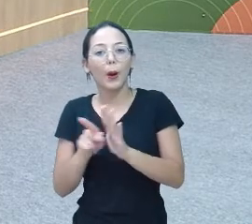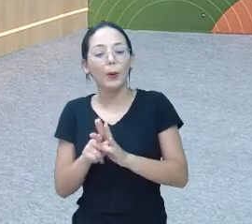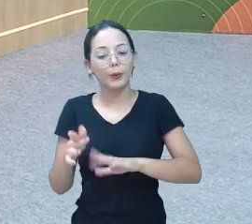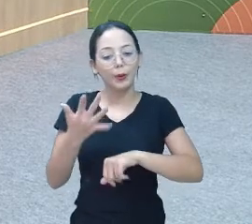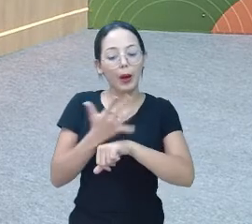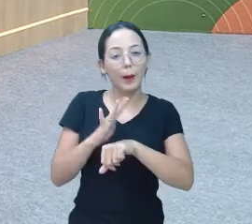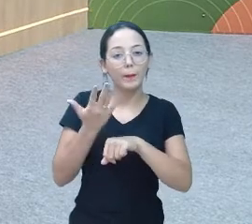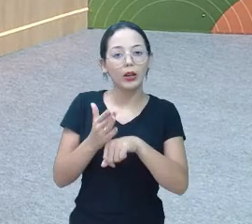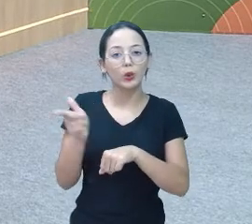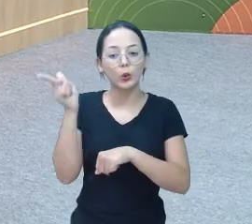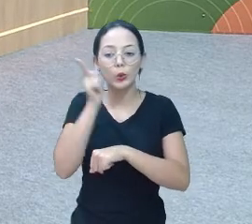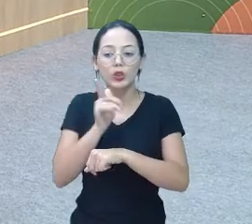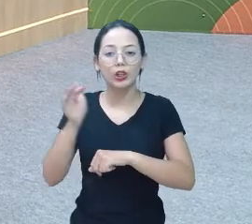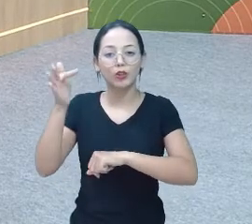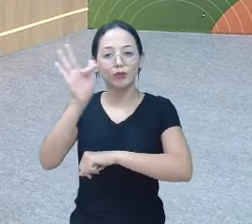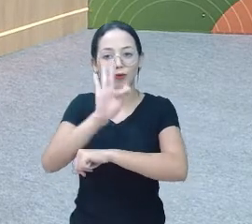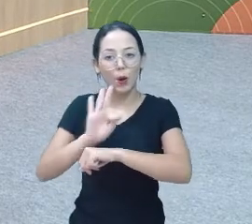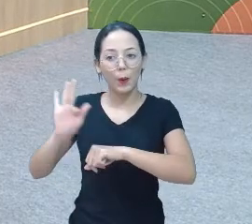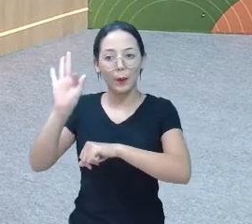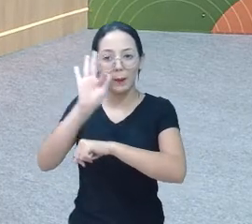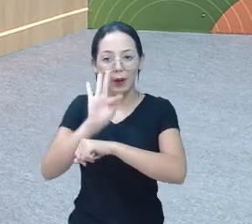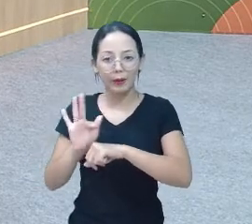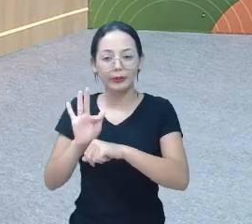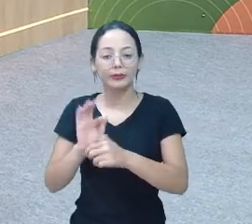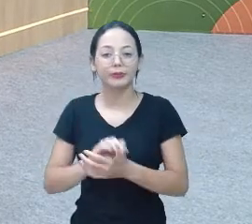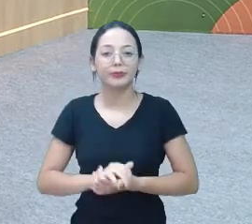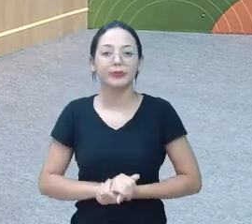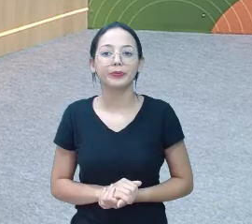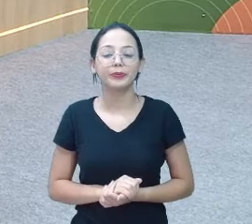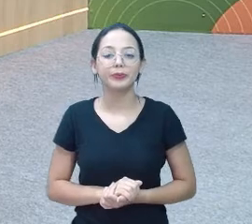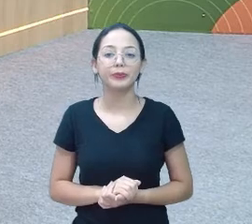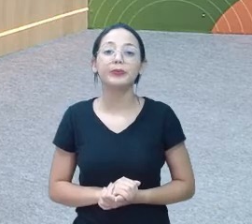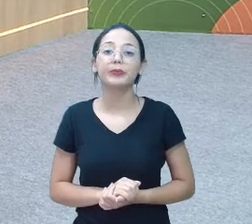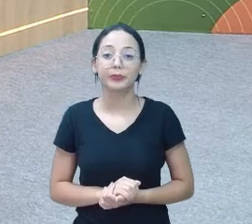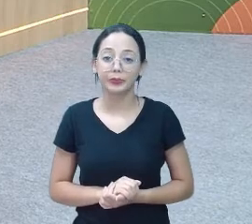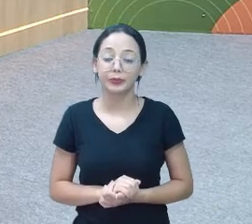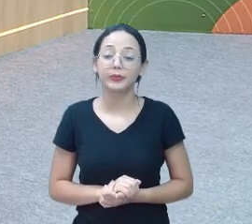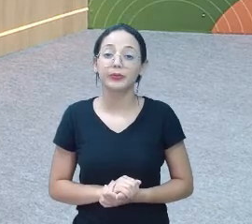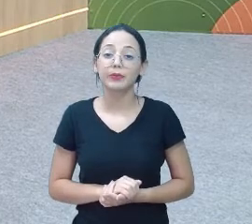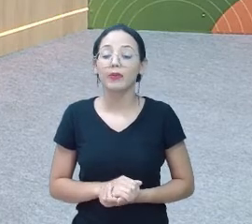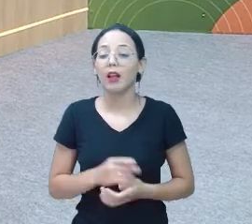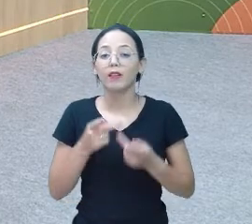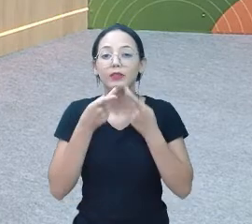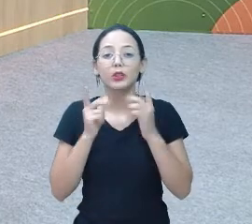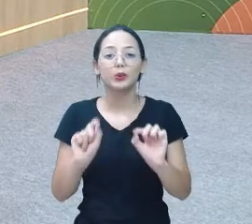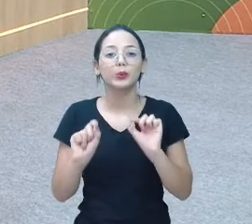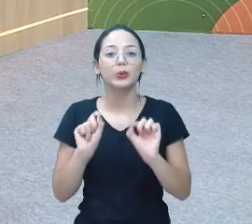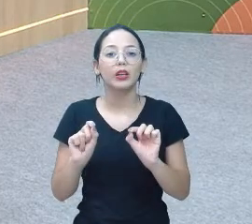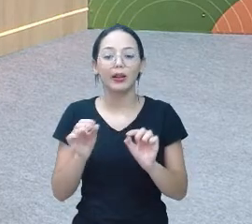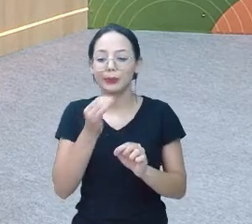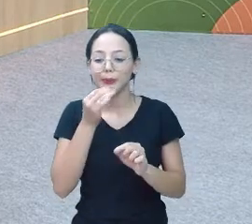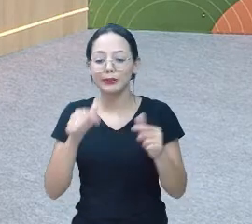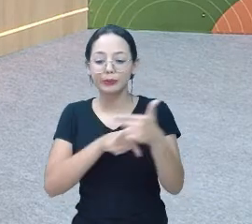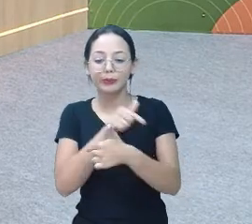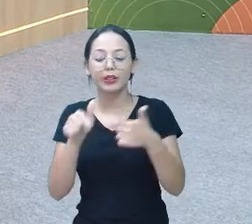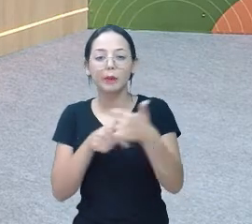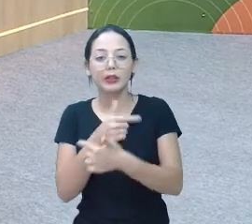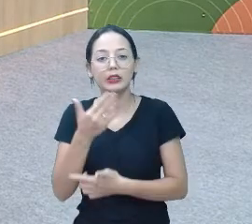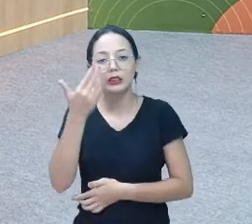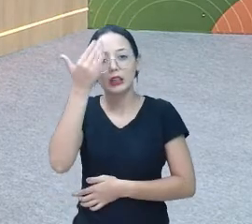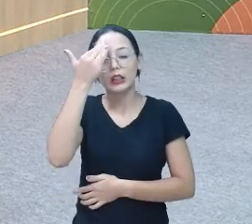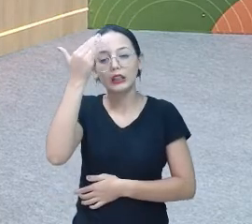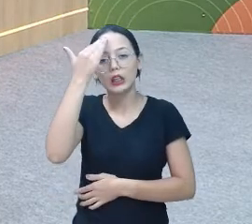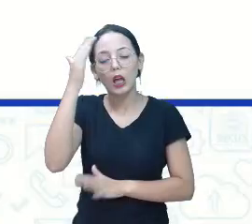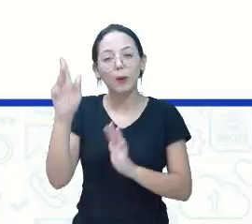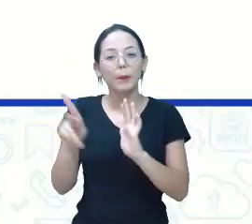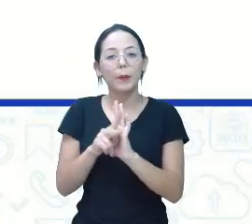chegar no formal, tá certo? Então, eu diria que o que a gente vai trabalhar para a gente entender um pouco